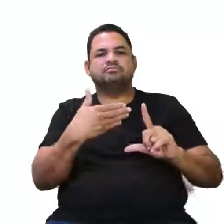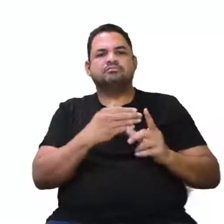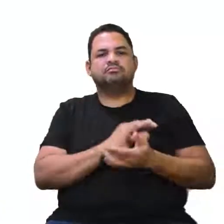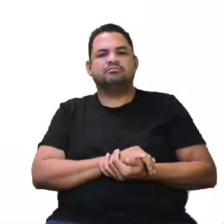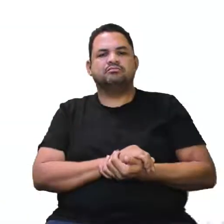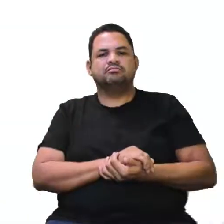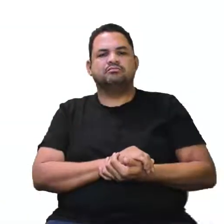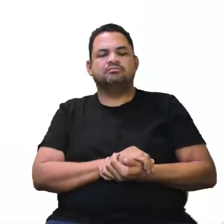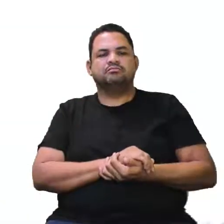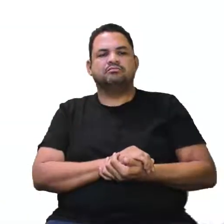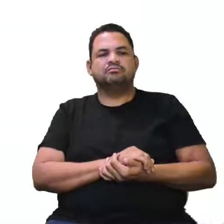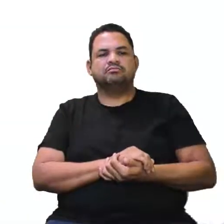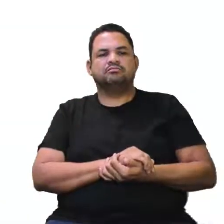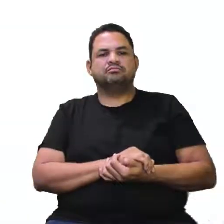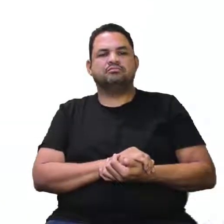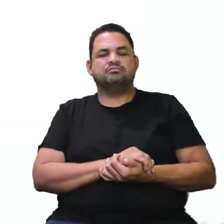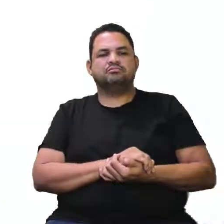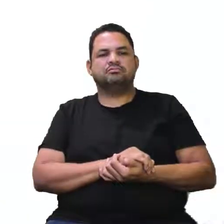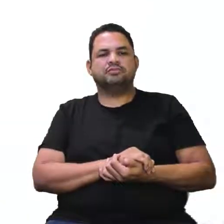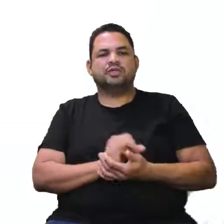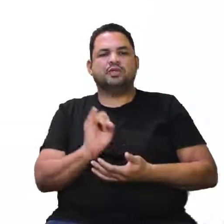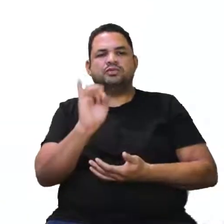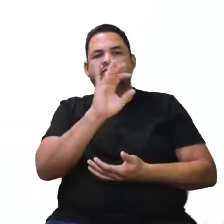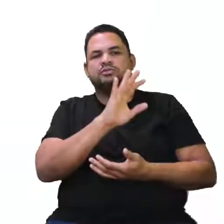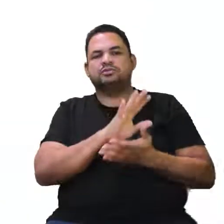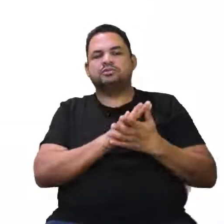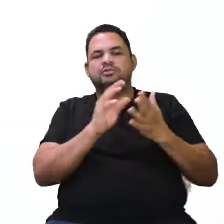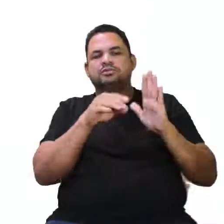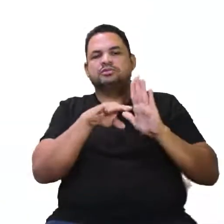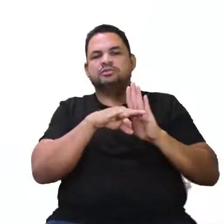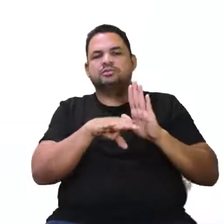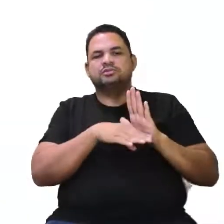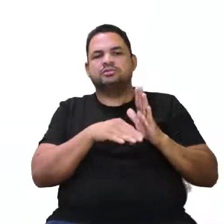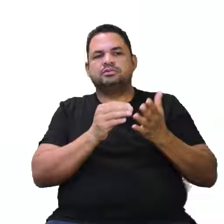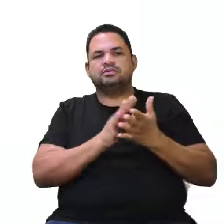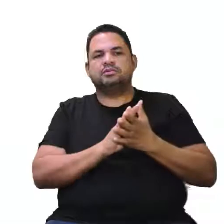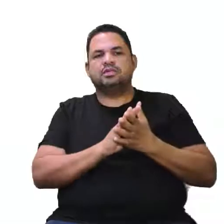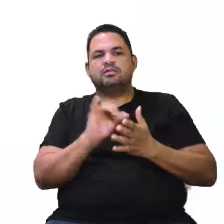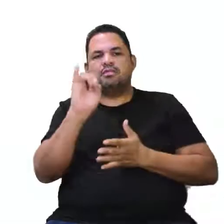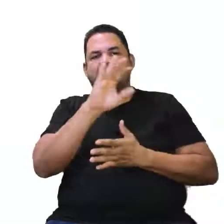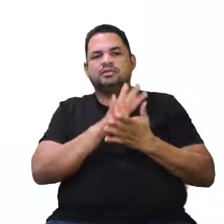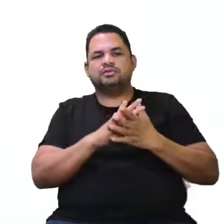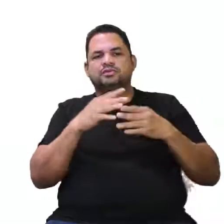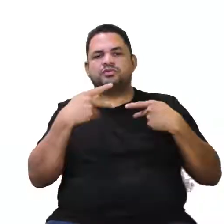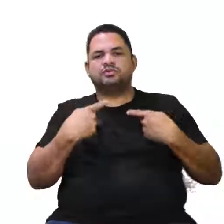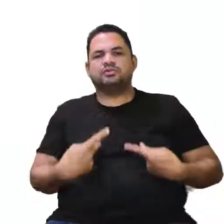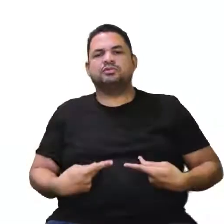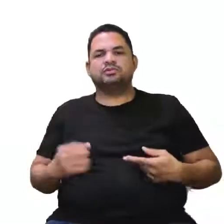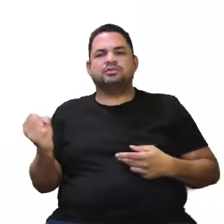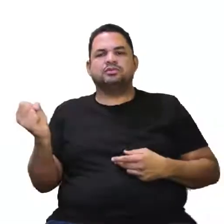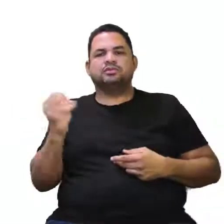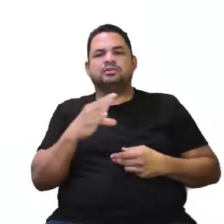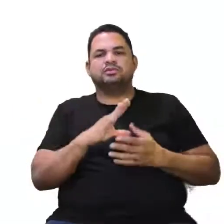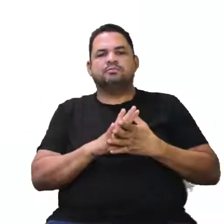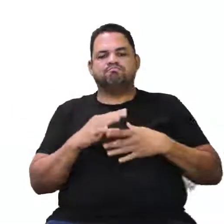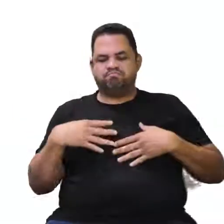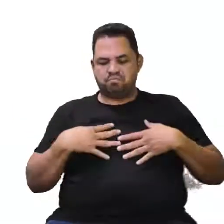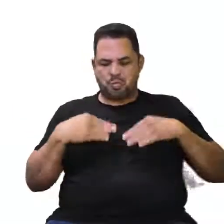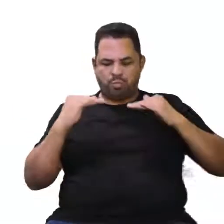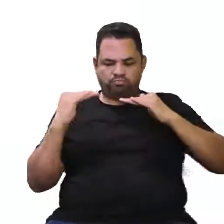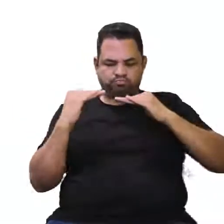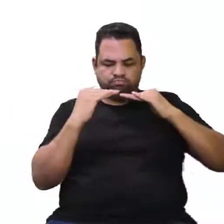só, a próxima aqui subtemática que nós temos é a imagem corporal na juventude e a idolatria de